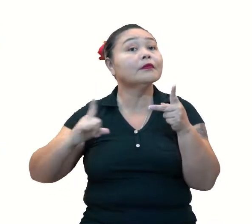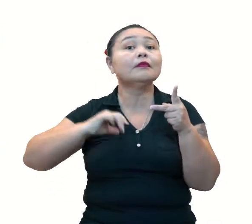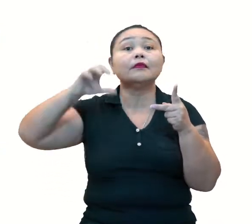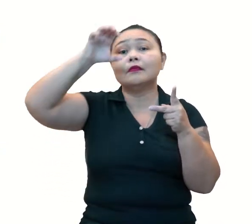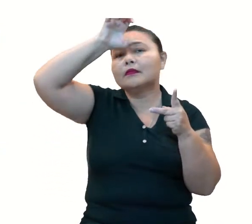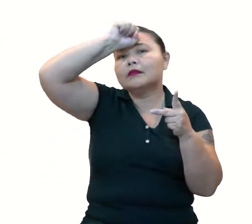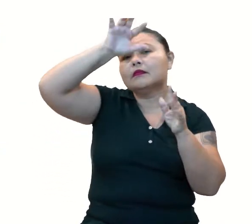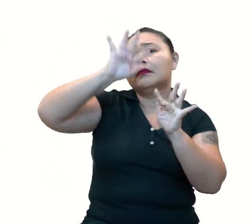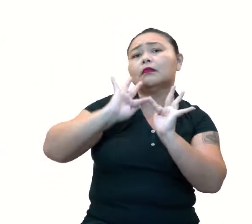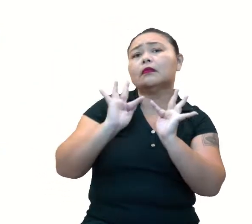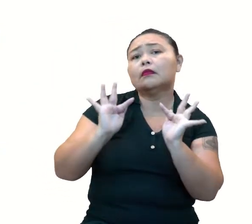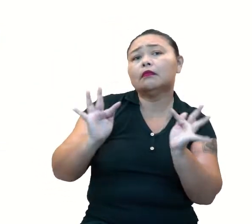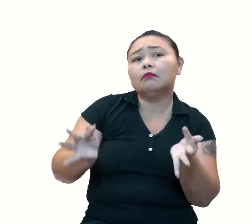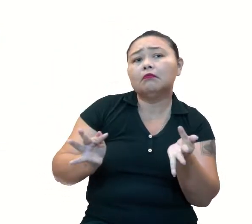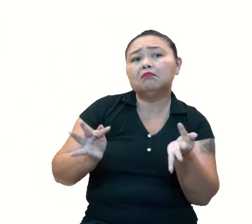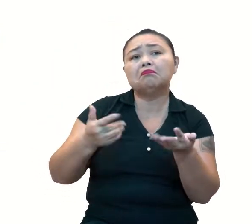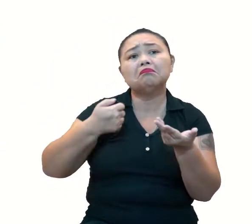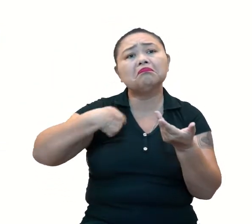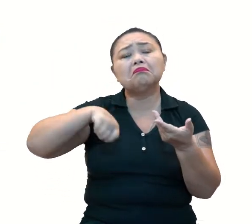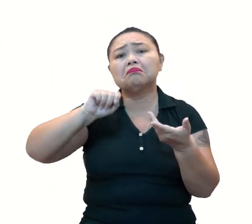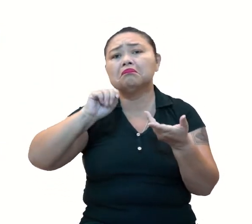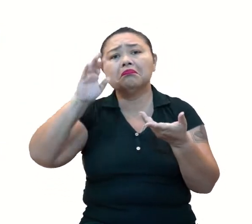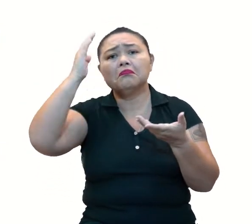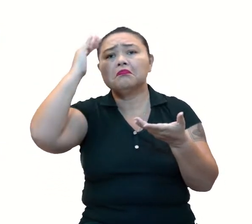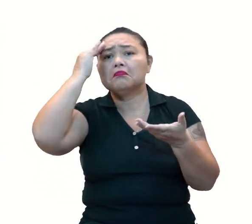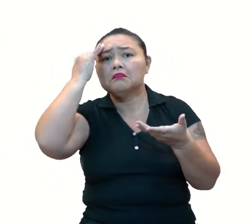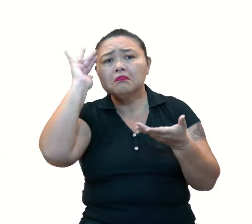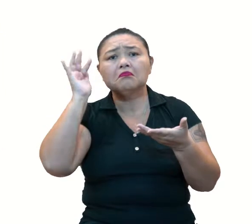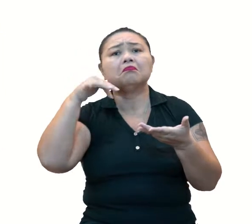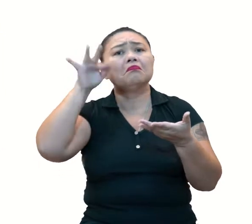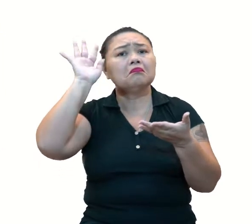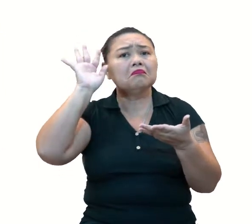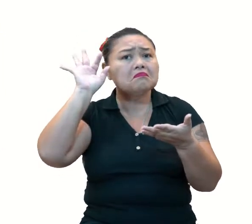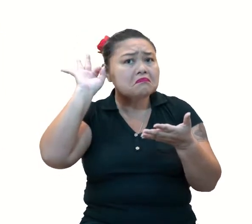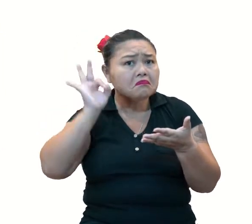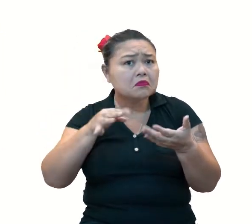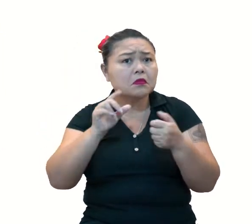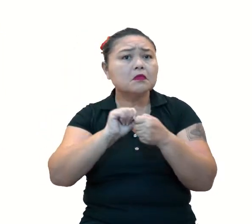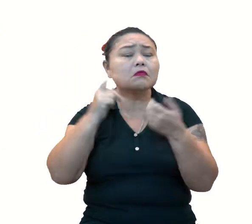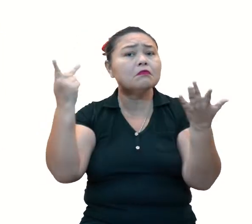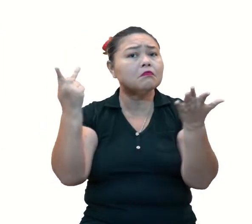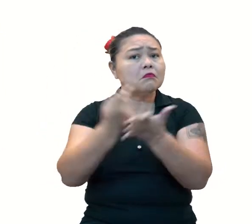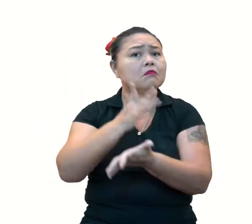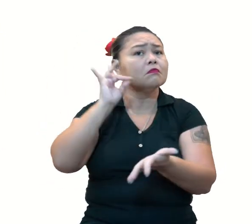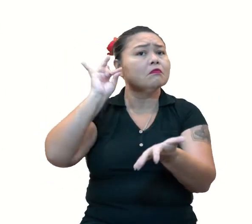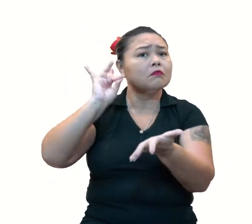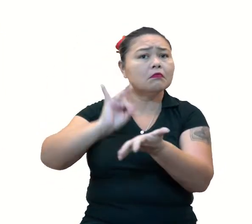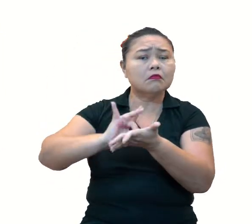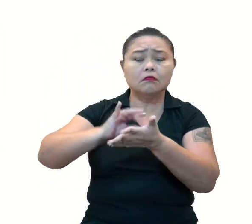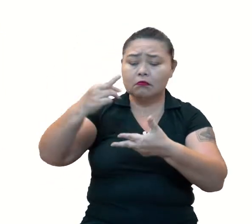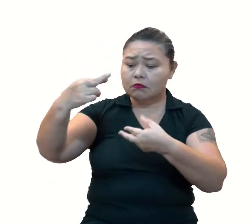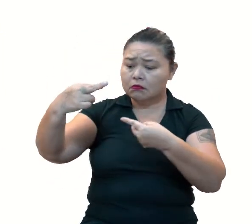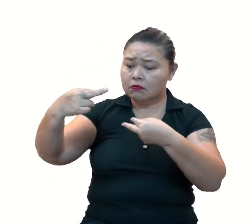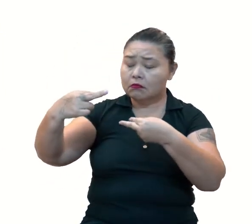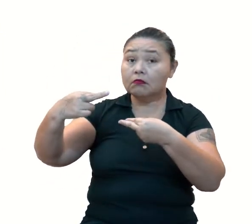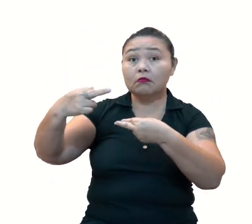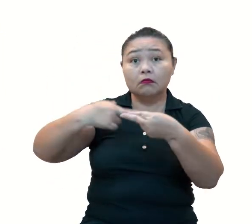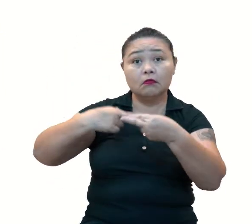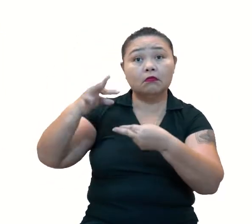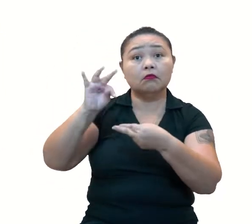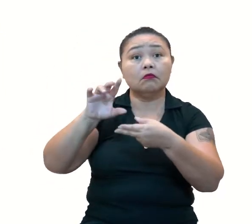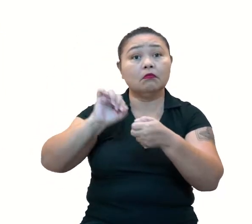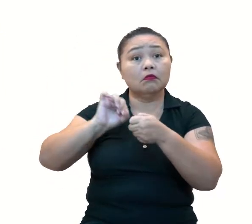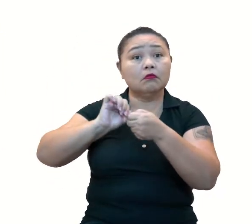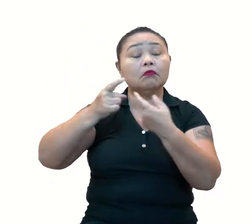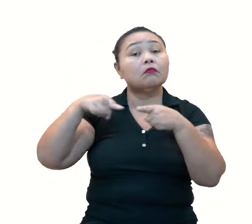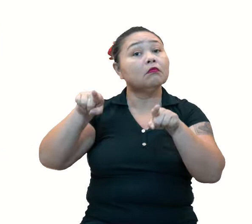forma simples, sem ter grande compreensão do que de fato ocorre nessas relações trigonométricas